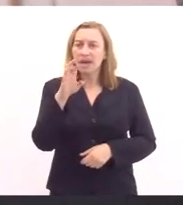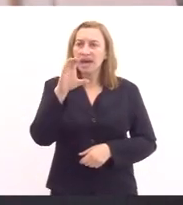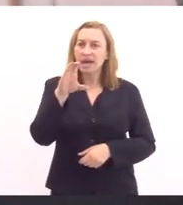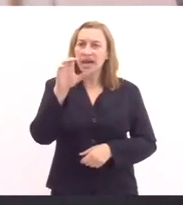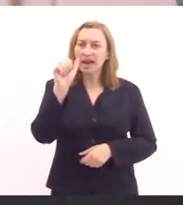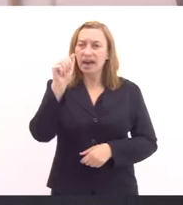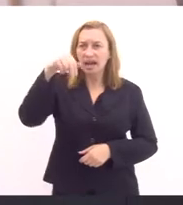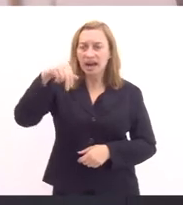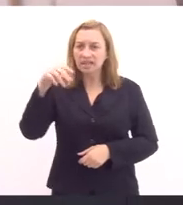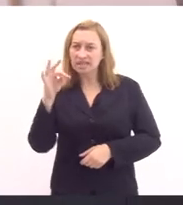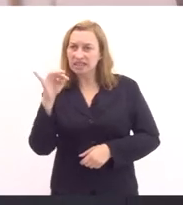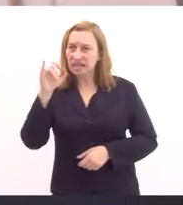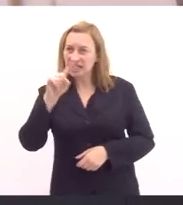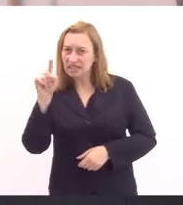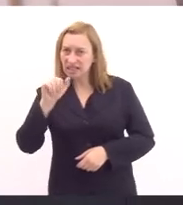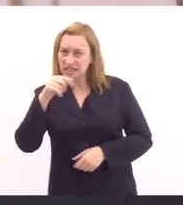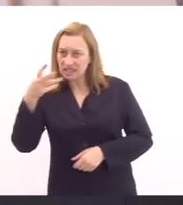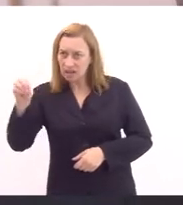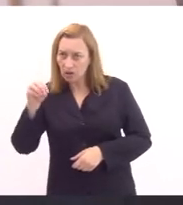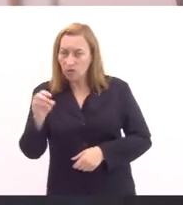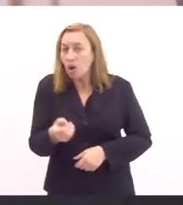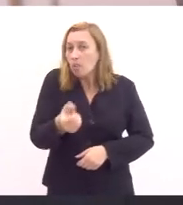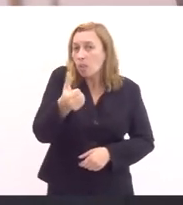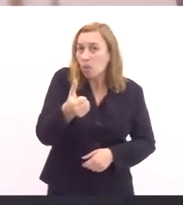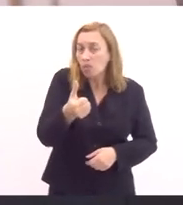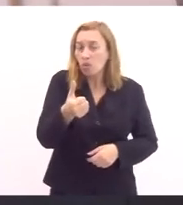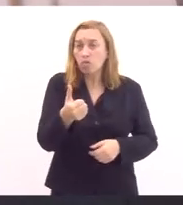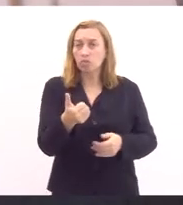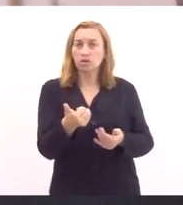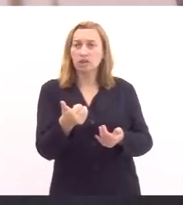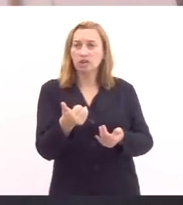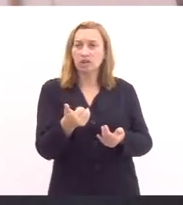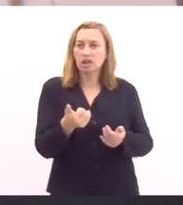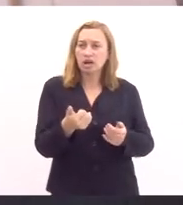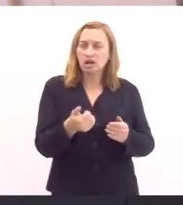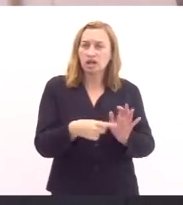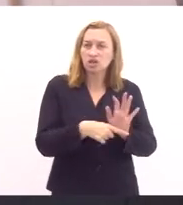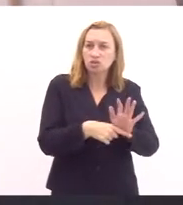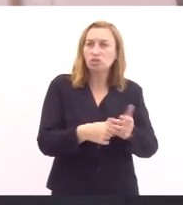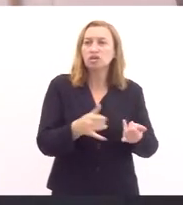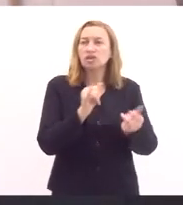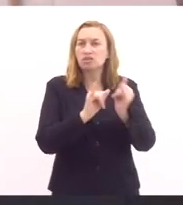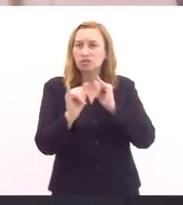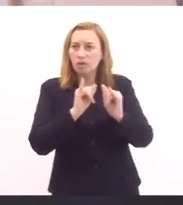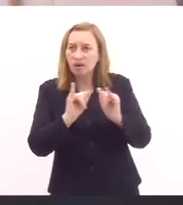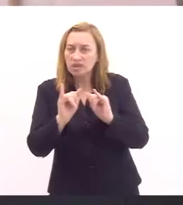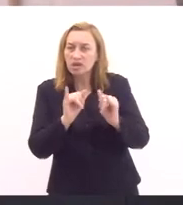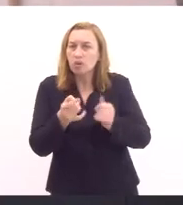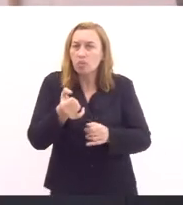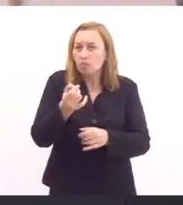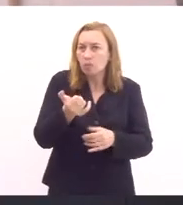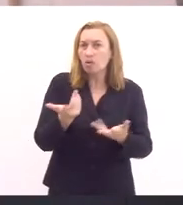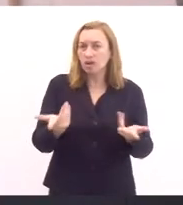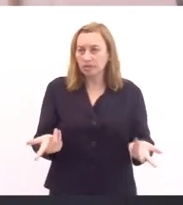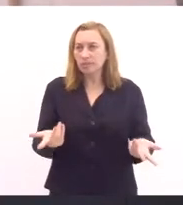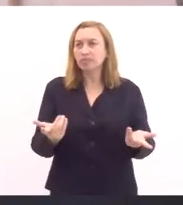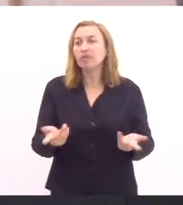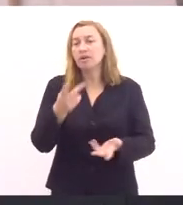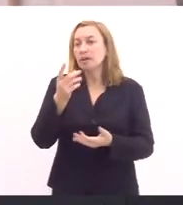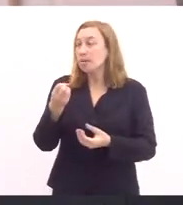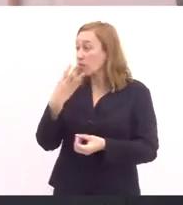da pouca informação sobre o assunto do pouco atendimento mas isso são questões que nada melhor do que eu viemos aqui as